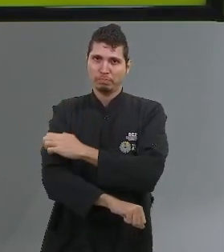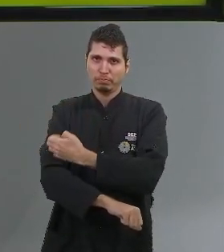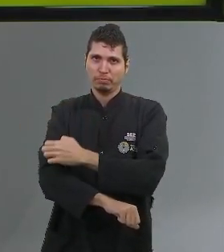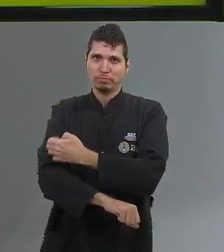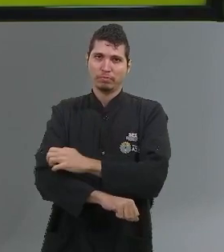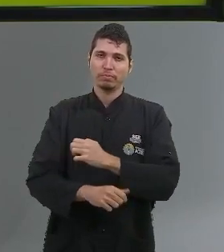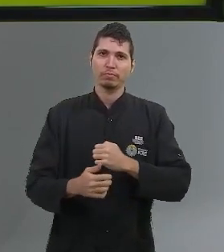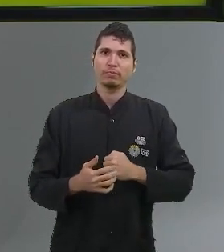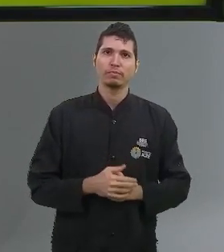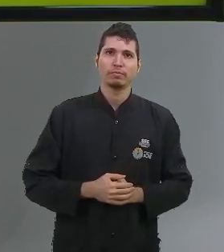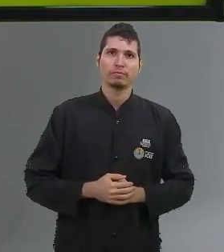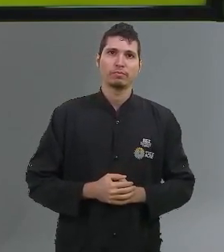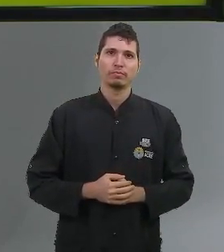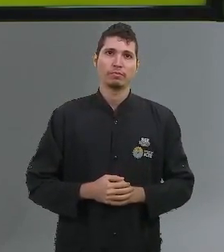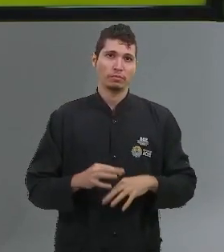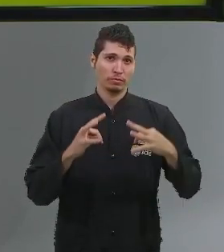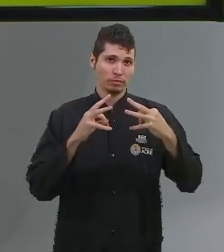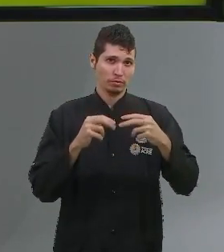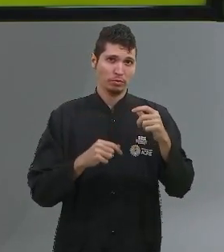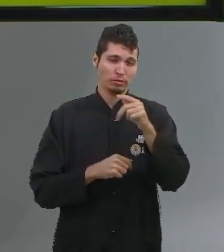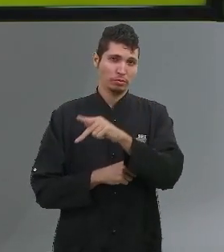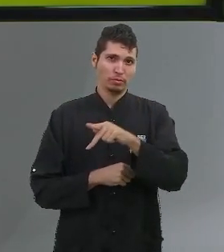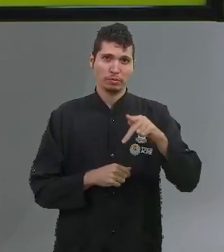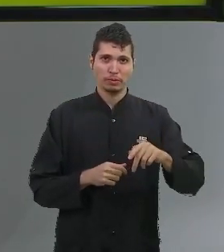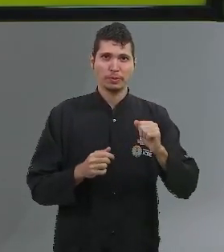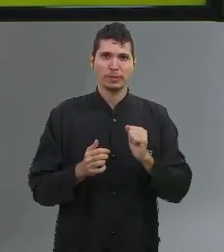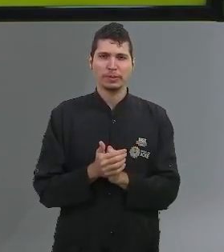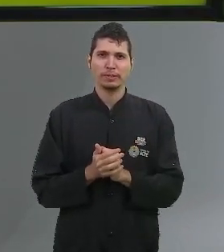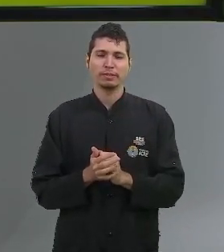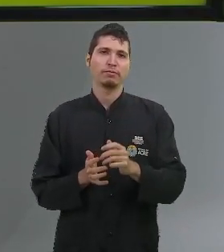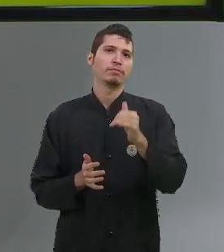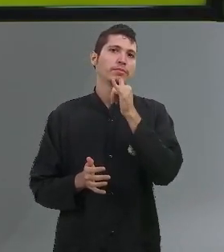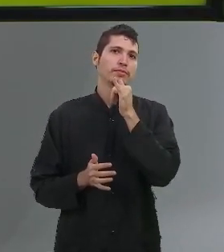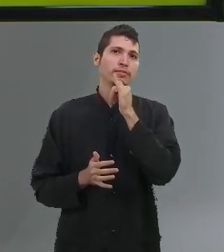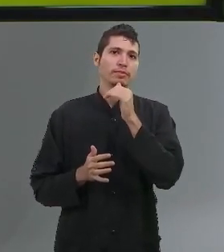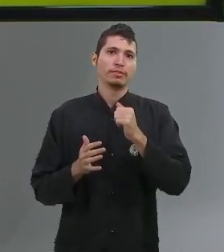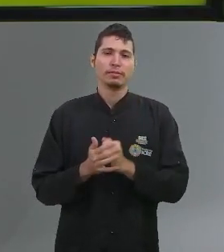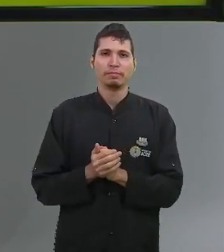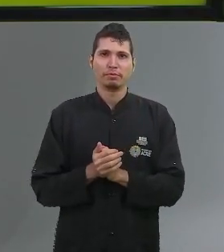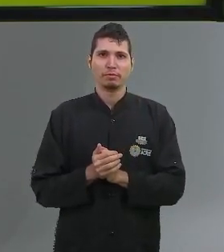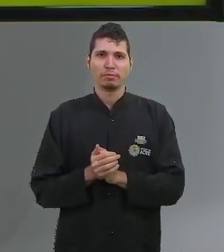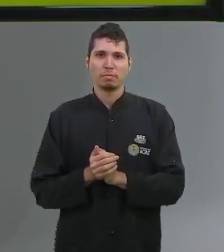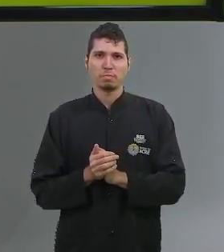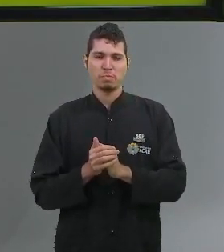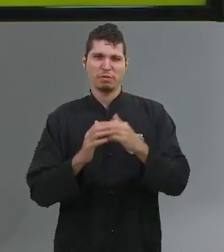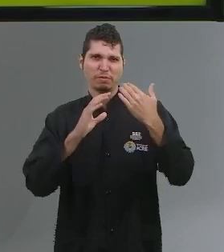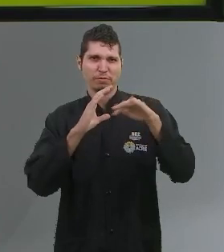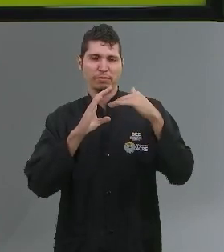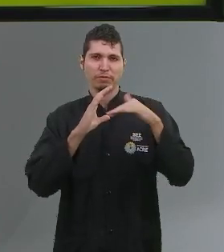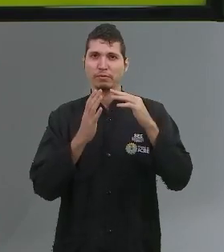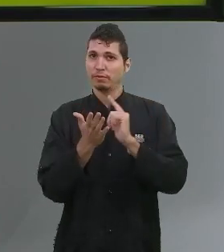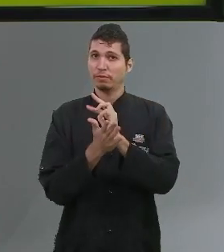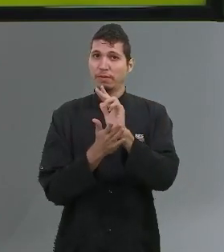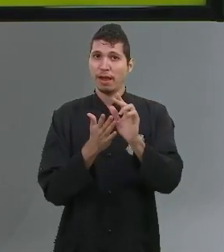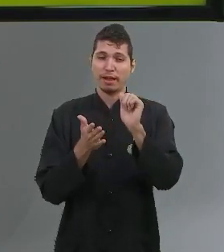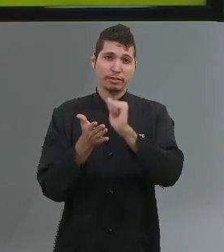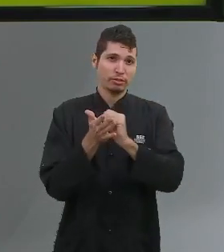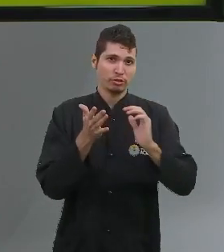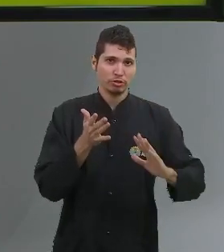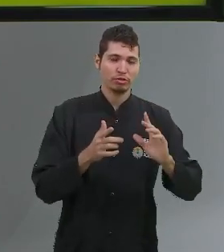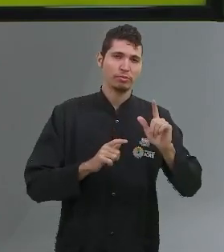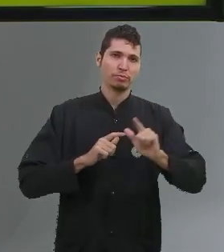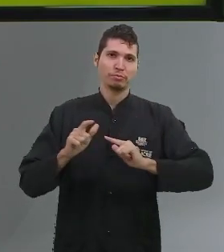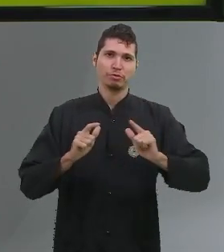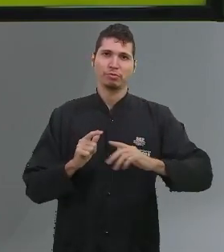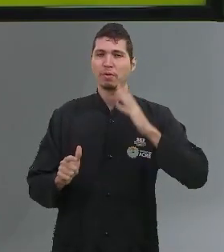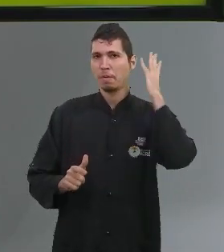em que todos os professores resolvem passar a atividade no mesmo período, na mesma semana. Tem a semana de prova, tem atividade, tem trabalho, tem